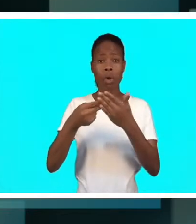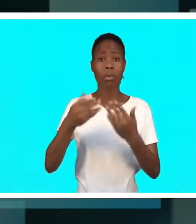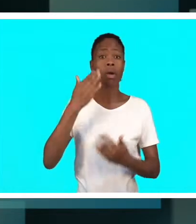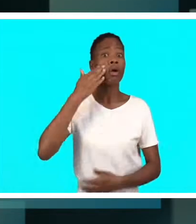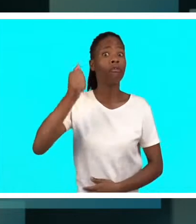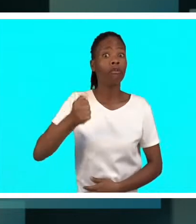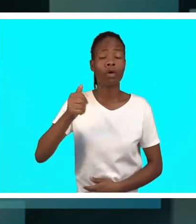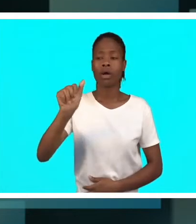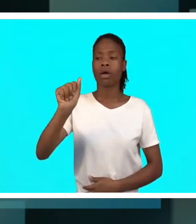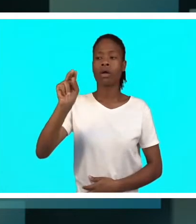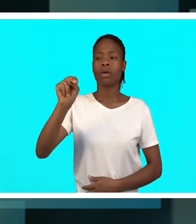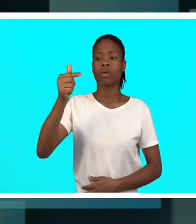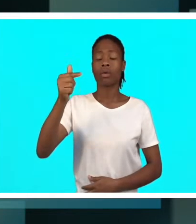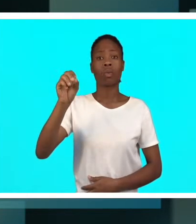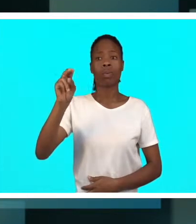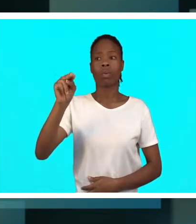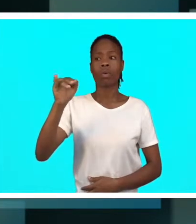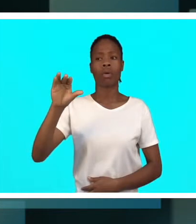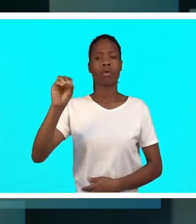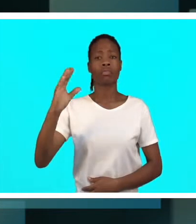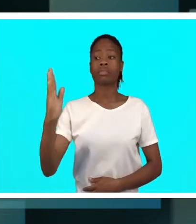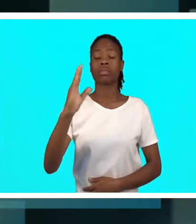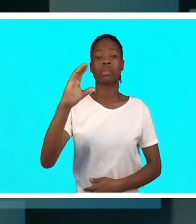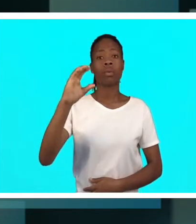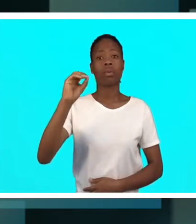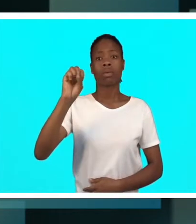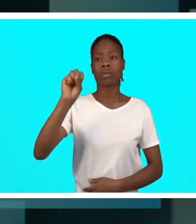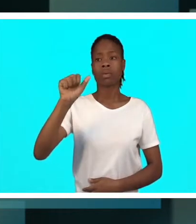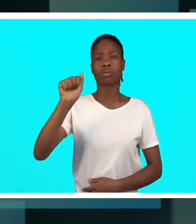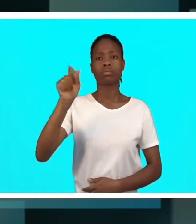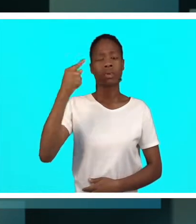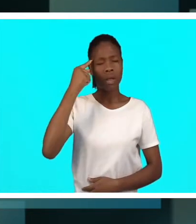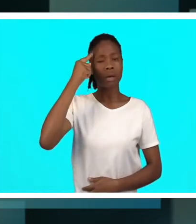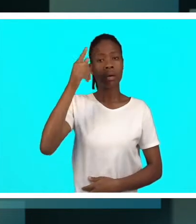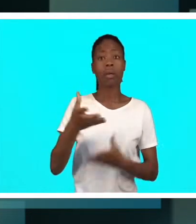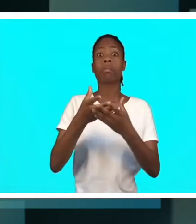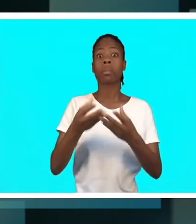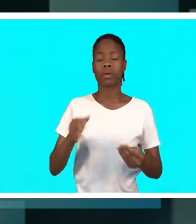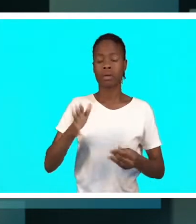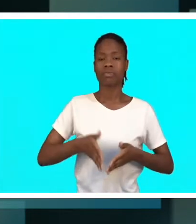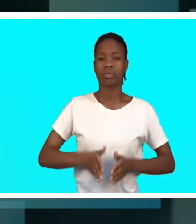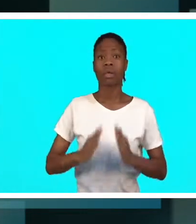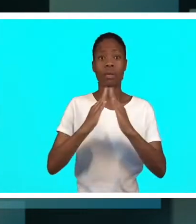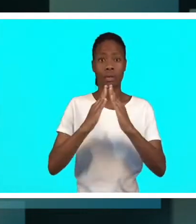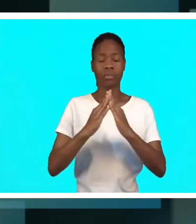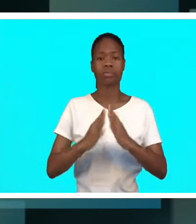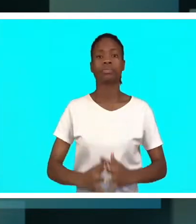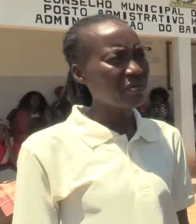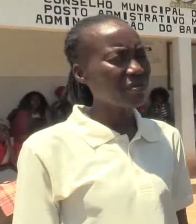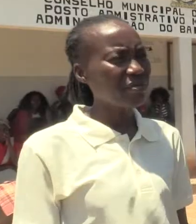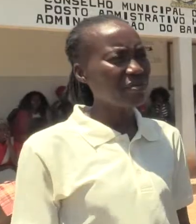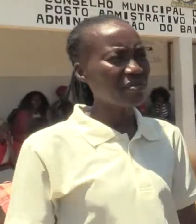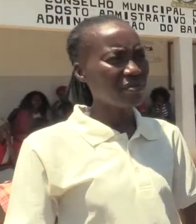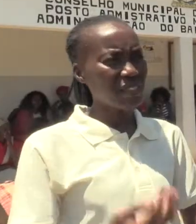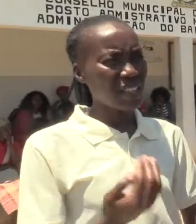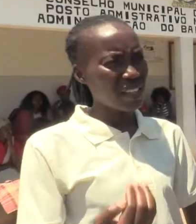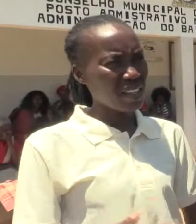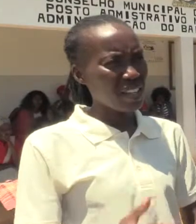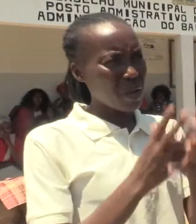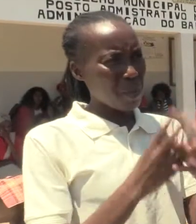Antônio Bila, avó de Leonor, lembra como ela desapareceu de casa. A criança